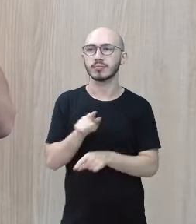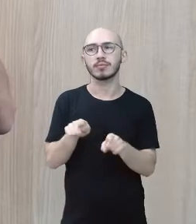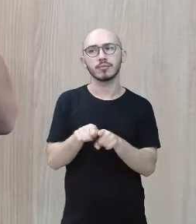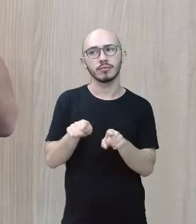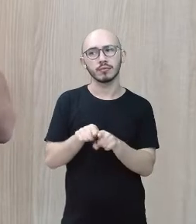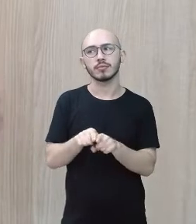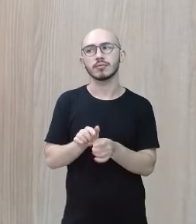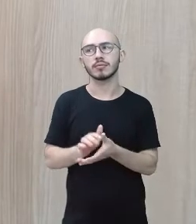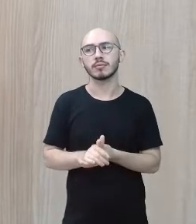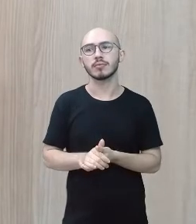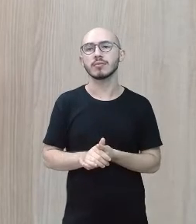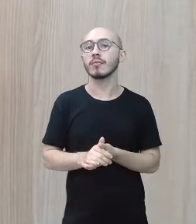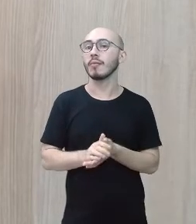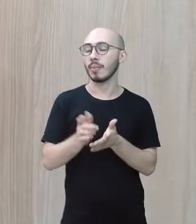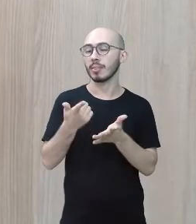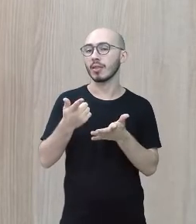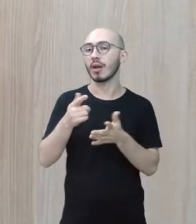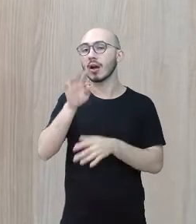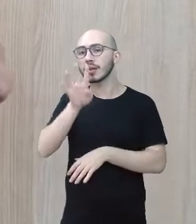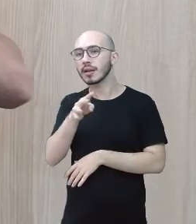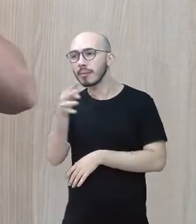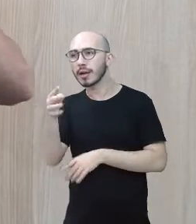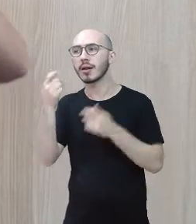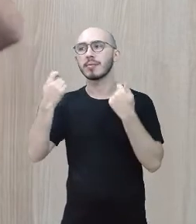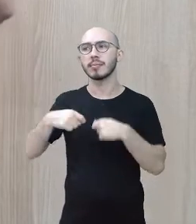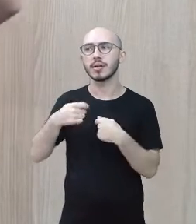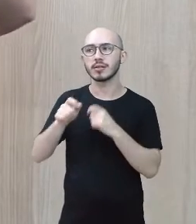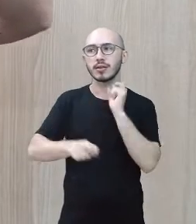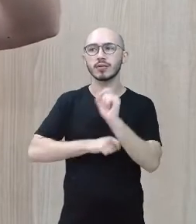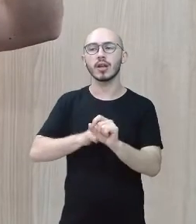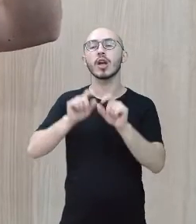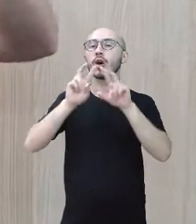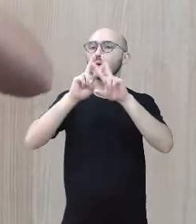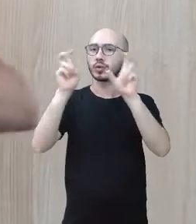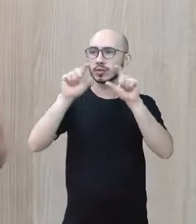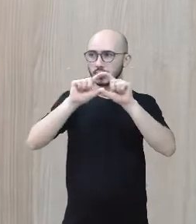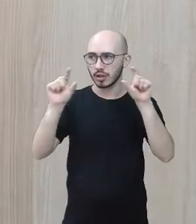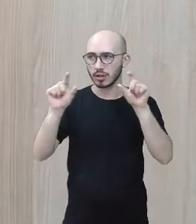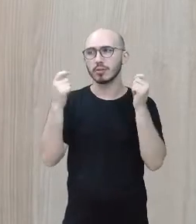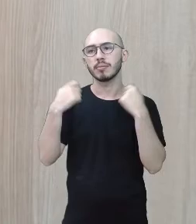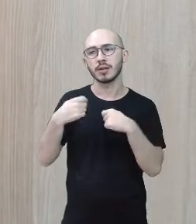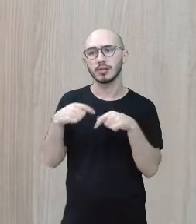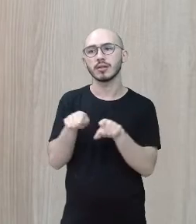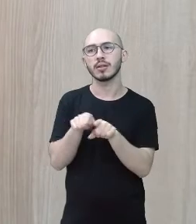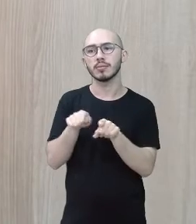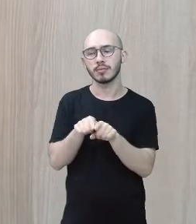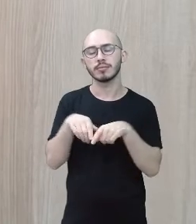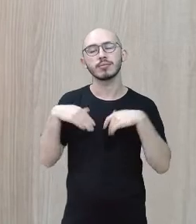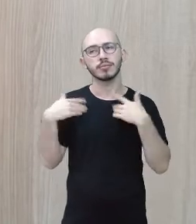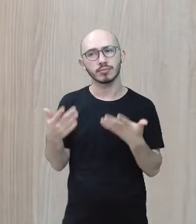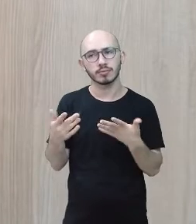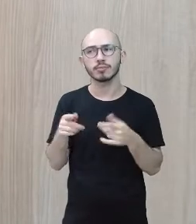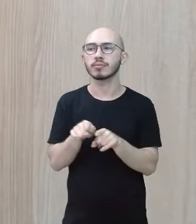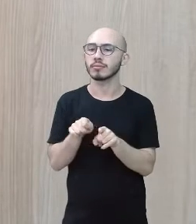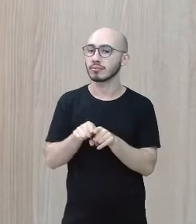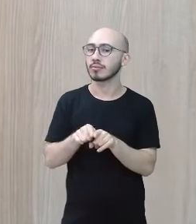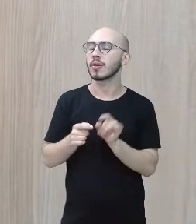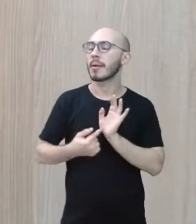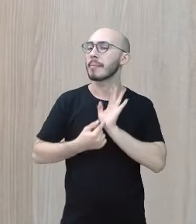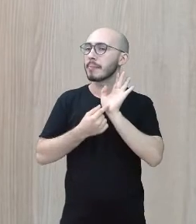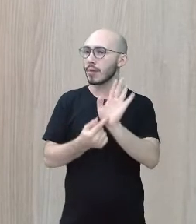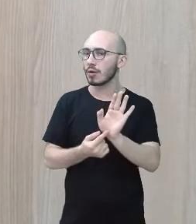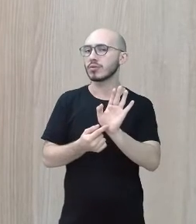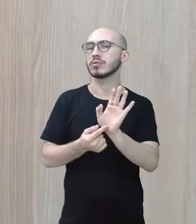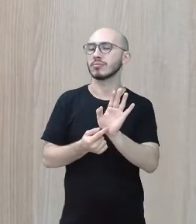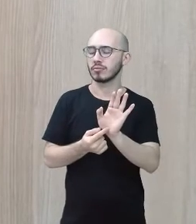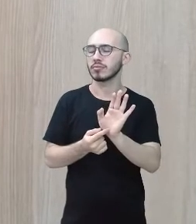vai escrever uma tabela, a gente coloca um título lá em cima, certo? Então, esse título ele vai relacionar